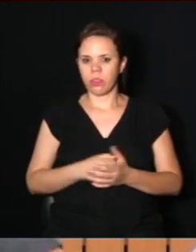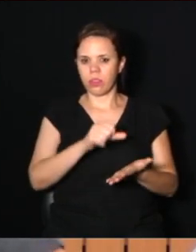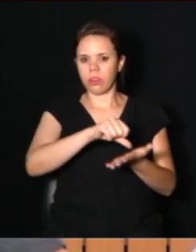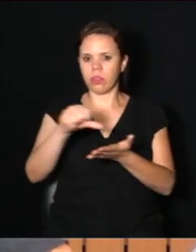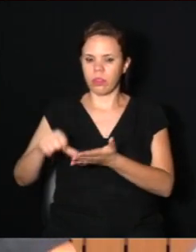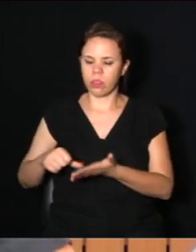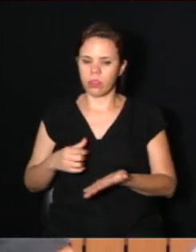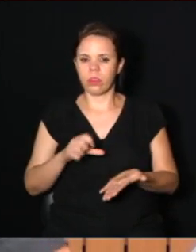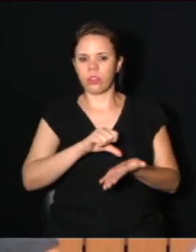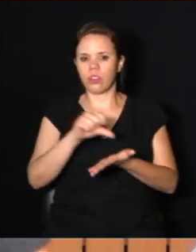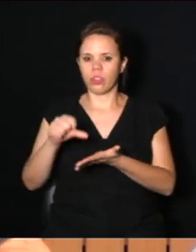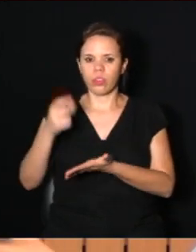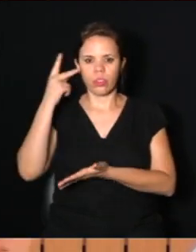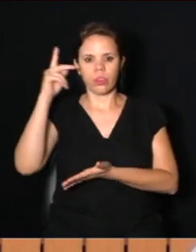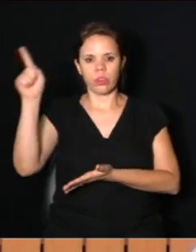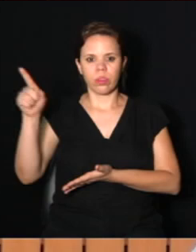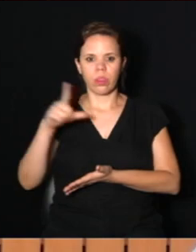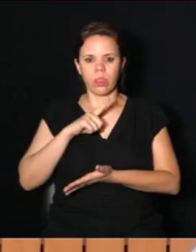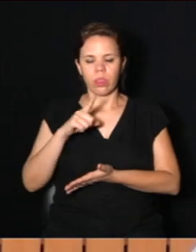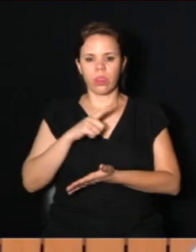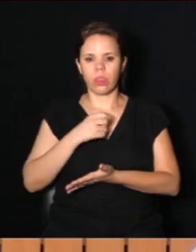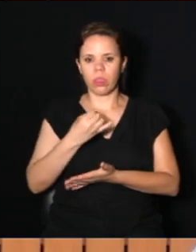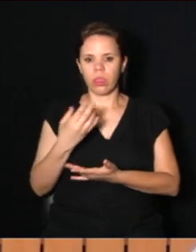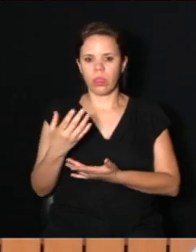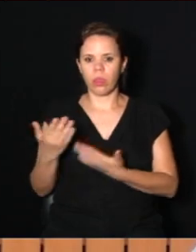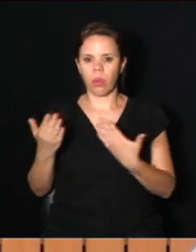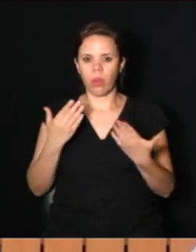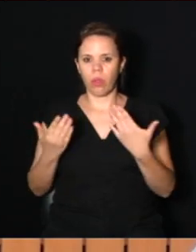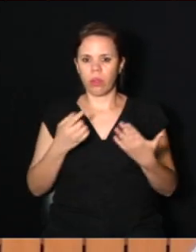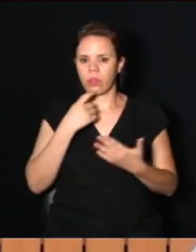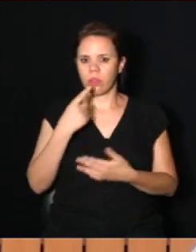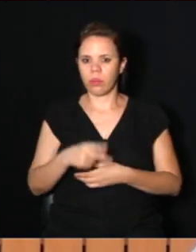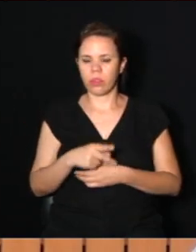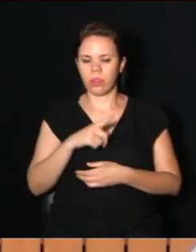de São Paulo, que basicamente tem um perfil muito similar ao de Campinas,